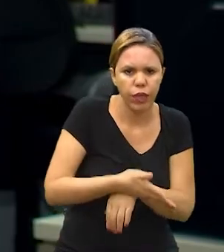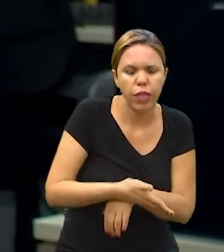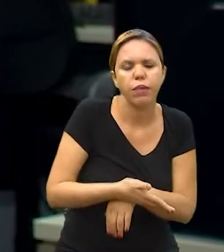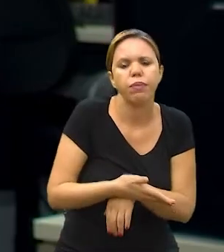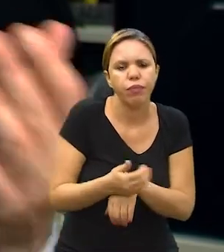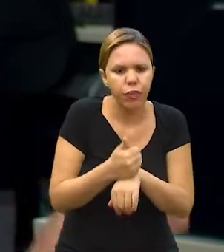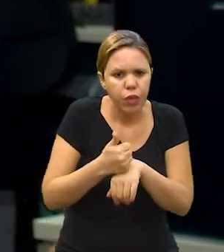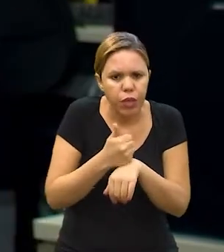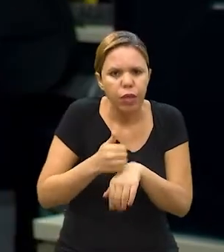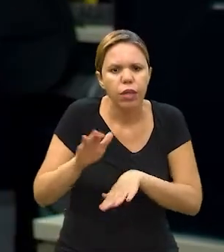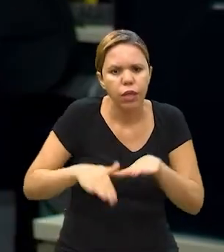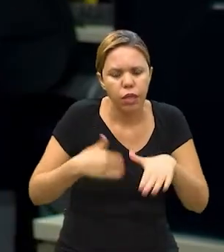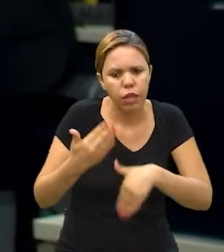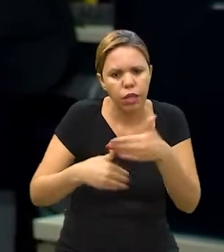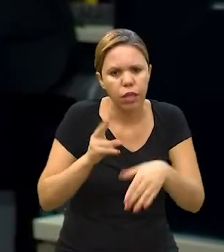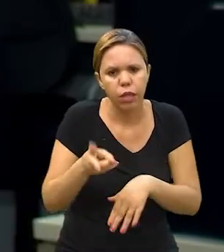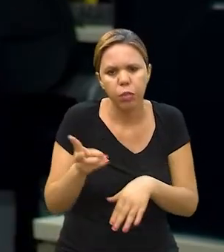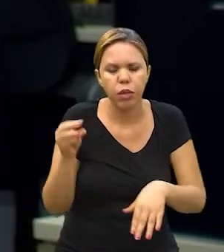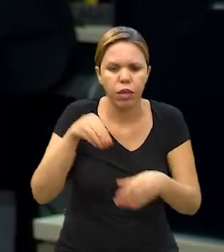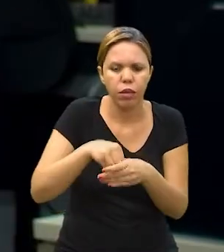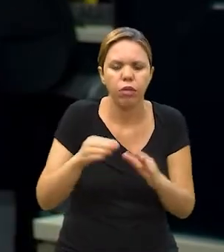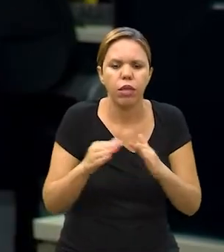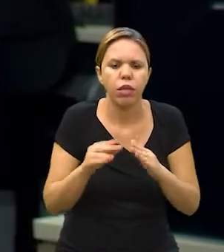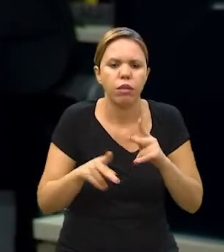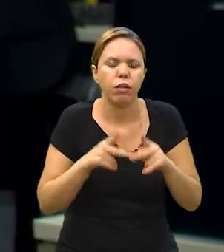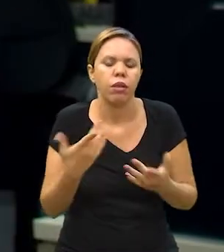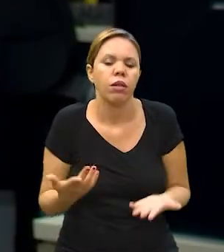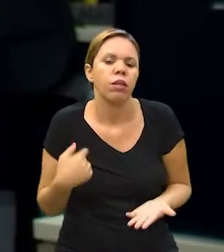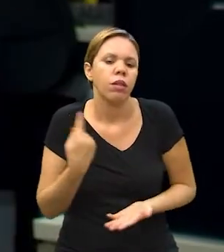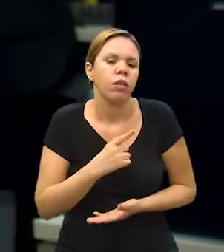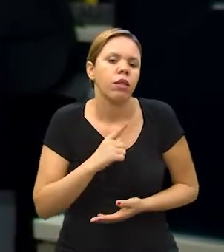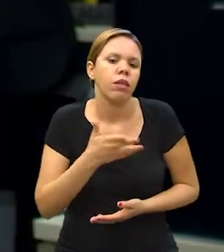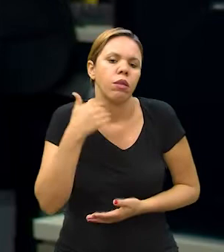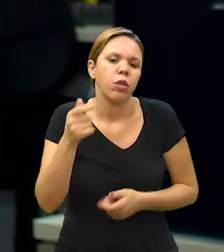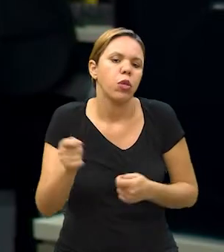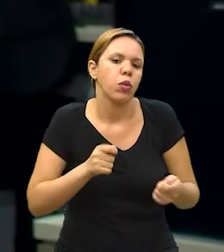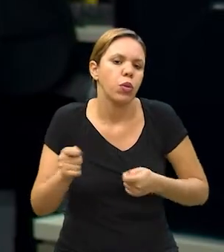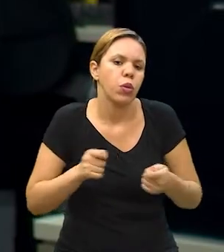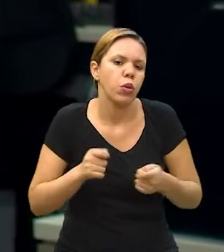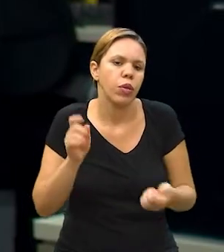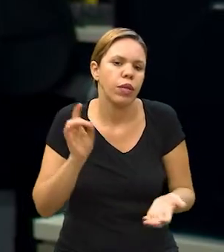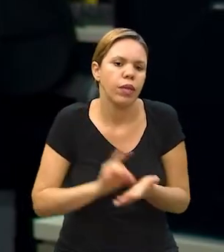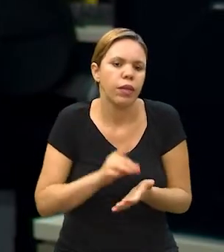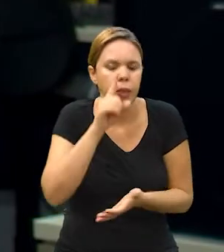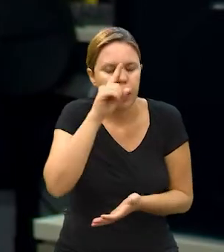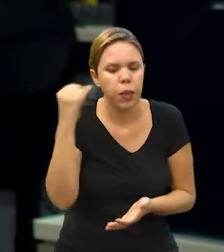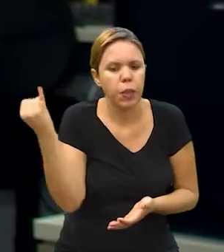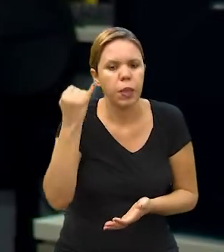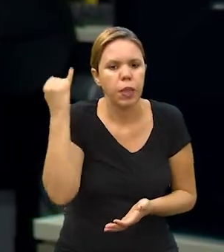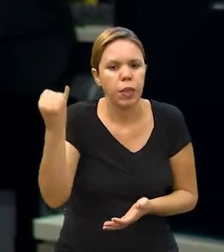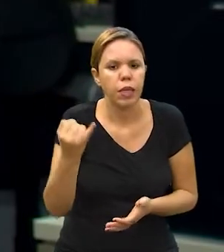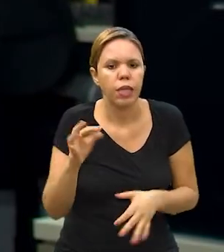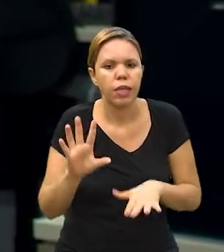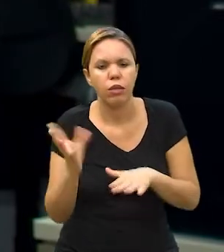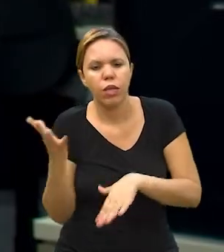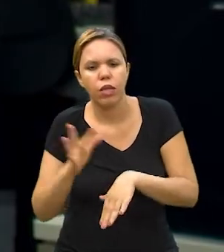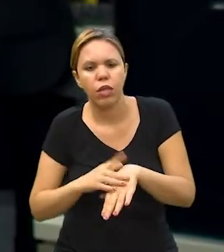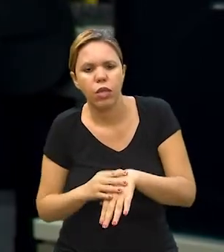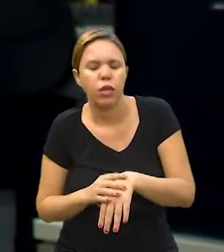mais sistemática, mais constante nos seus domicílios, né? A gente vai ter um melhor controle de fatores de risco importantes para adoecimento como